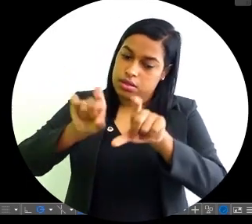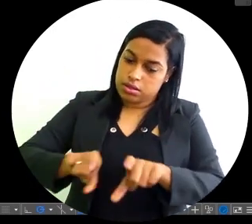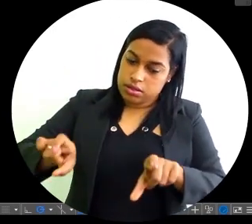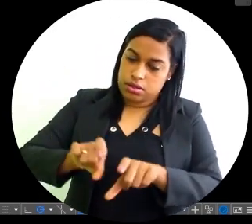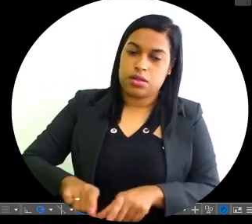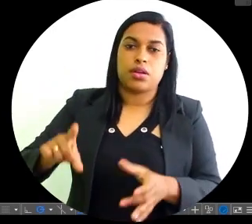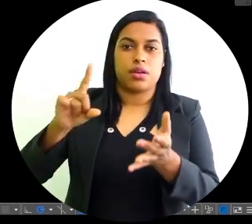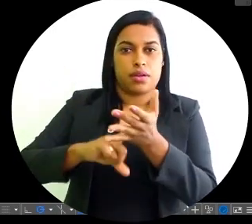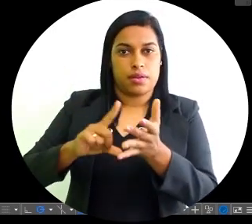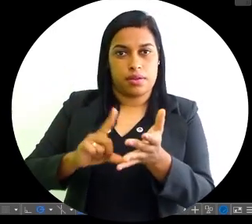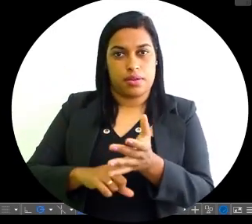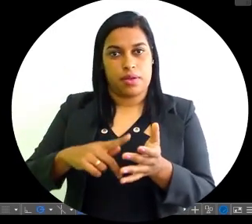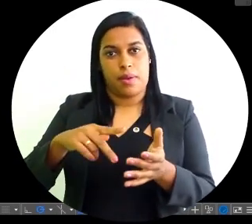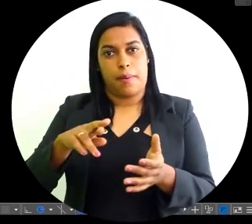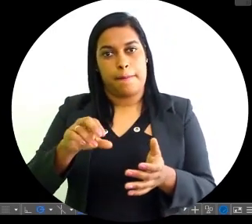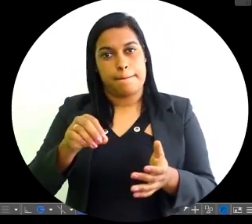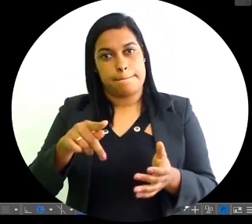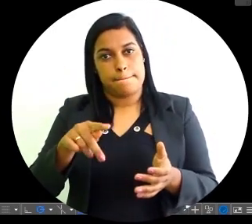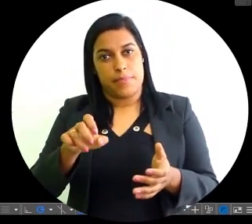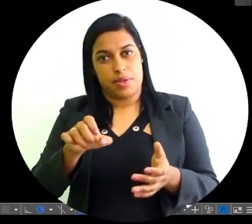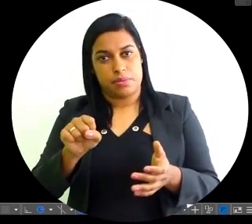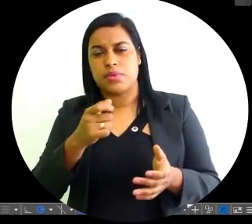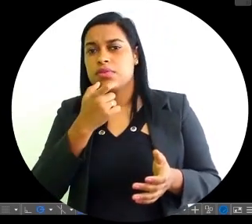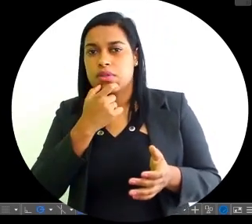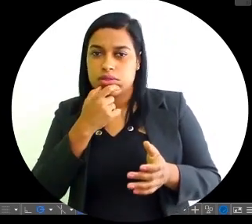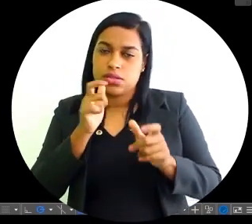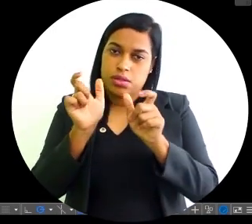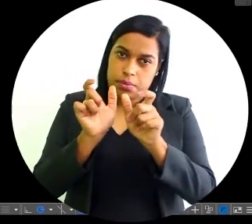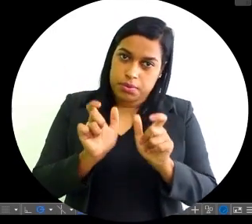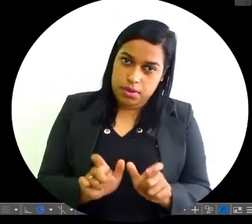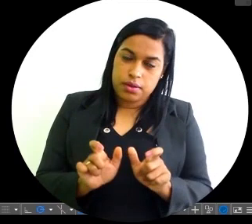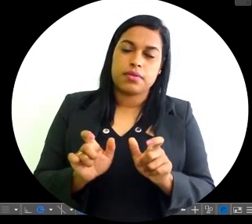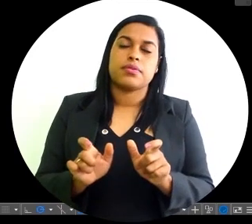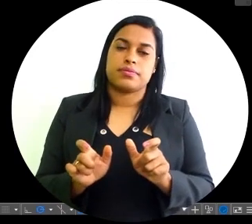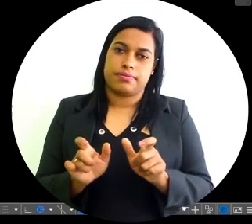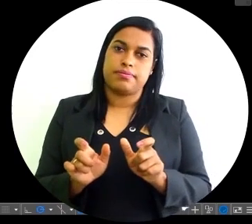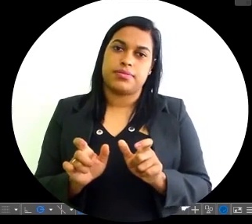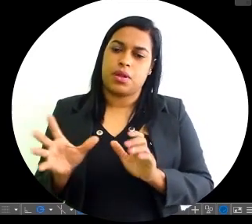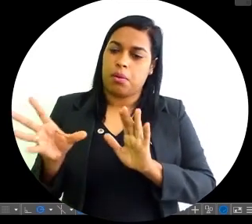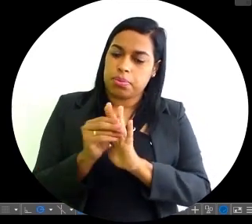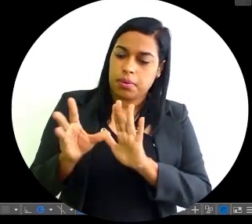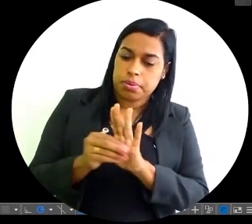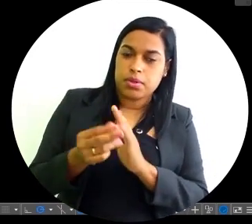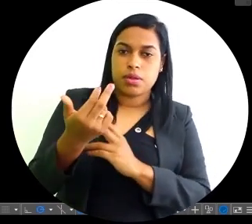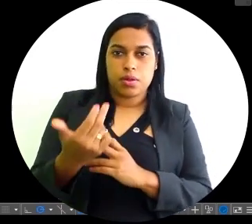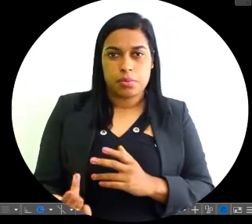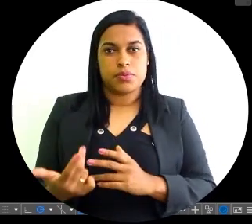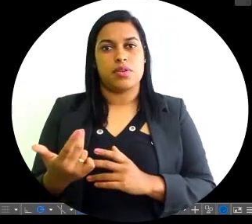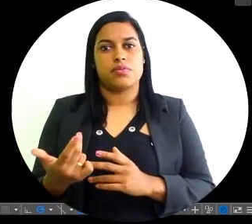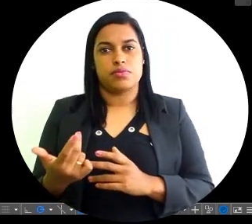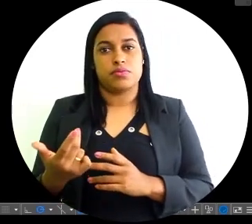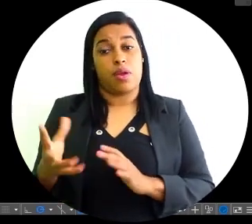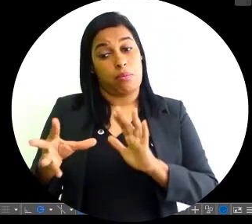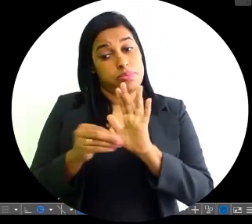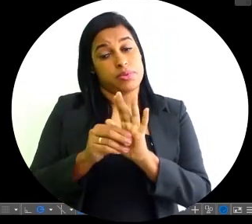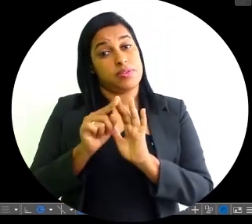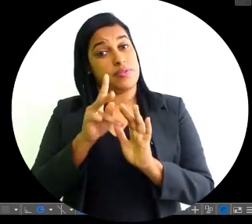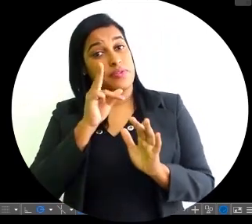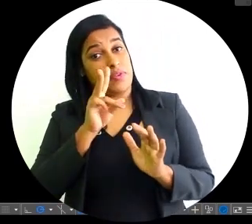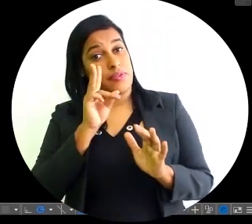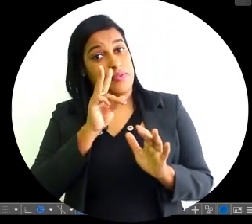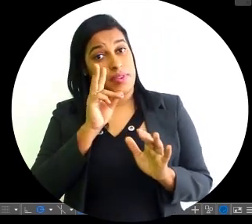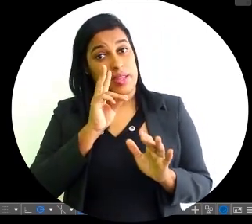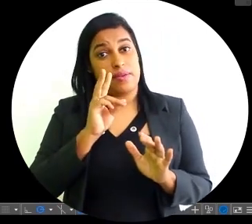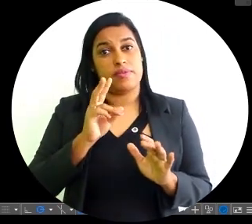clicar no Layer Properties para criar as camadas que a gente vai colocar os objetos. Então, quando eu clicar, vocês vão ver esse quadro